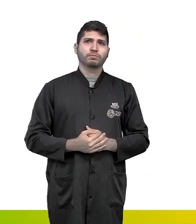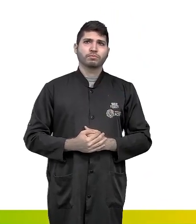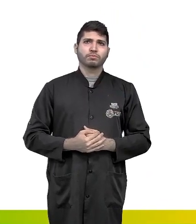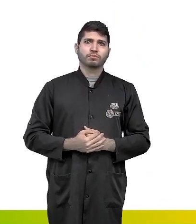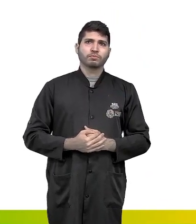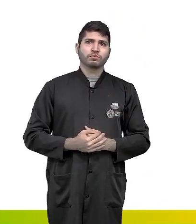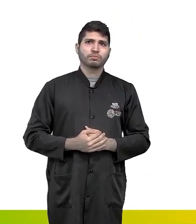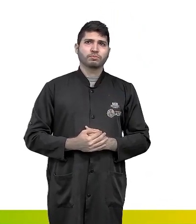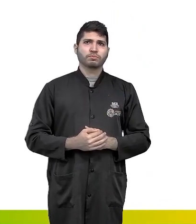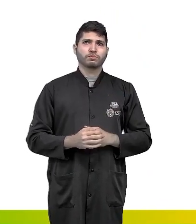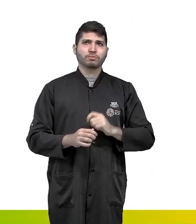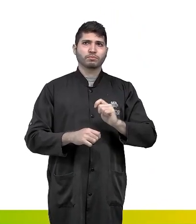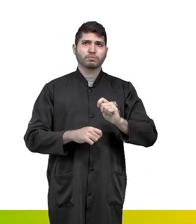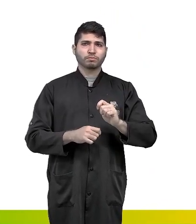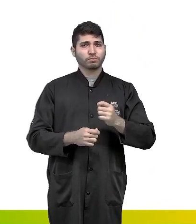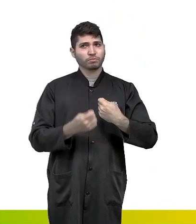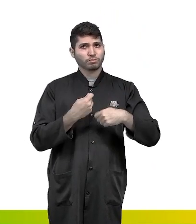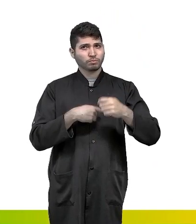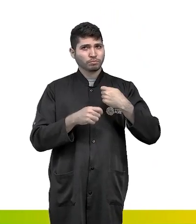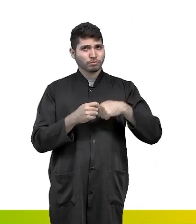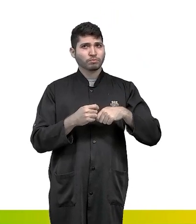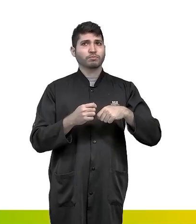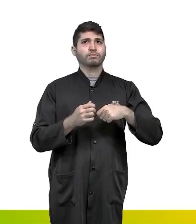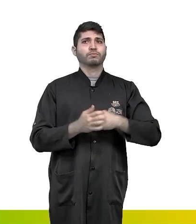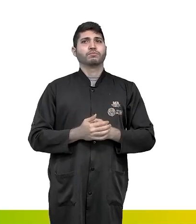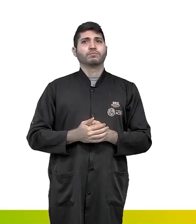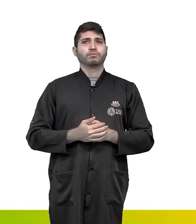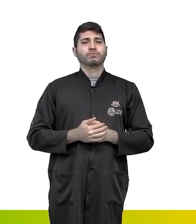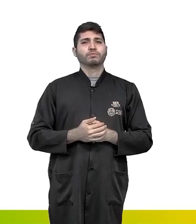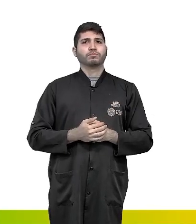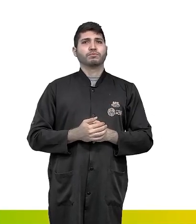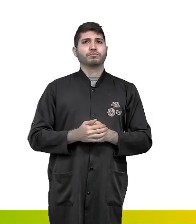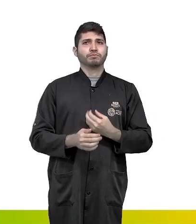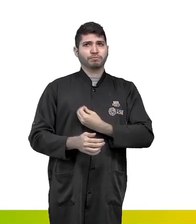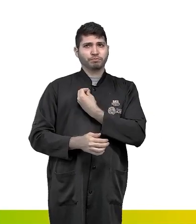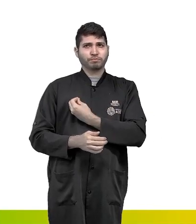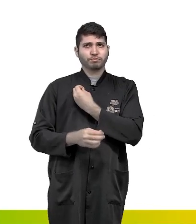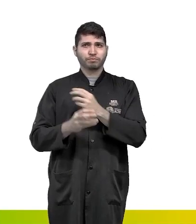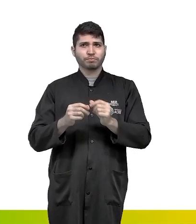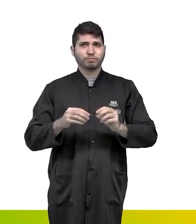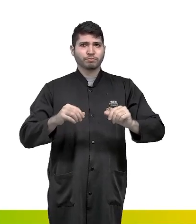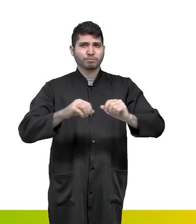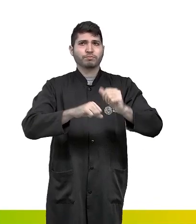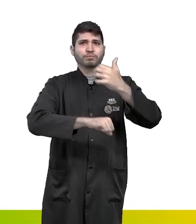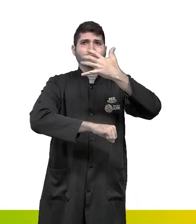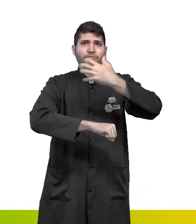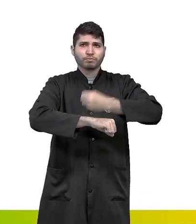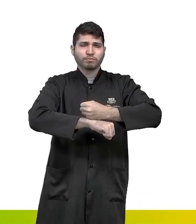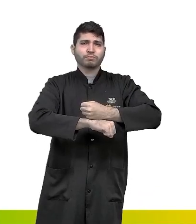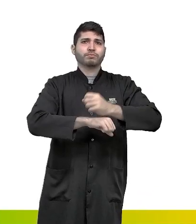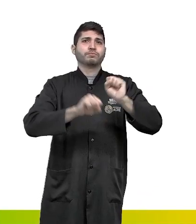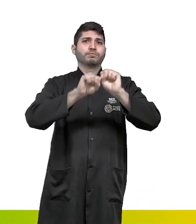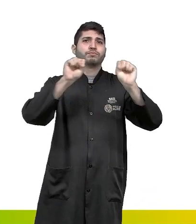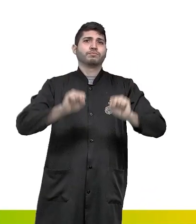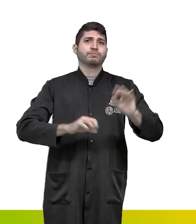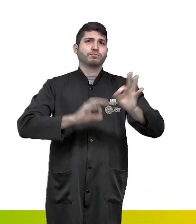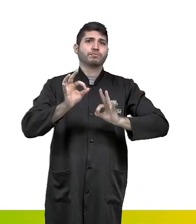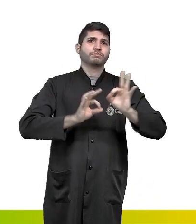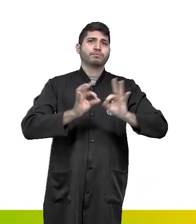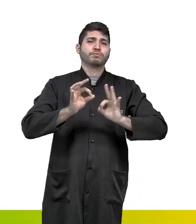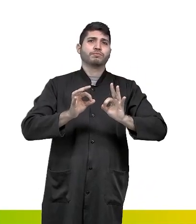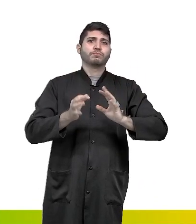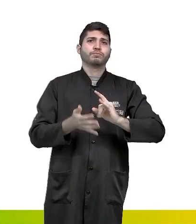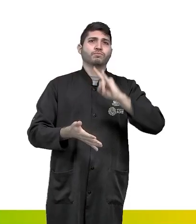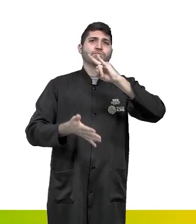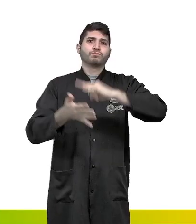portuguesa, para administrar e ocupar as terras colonizadas, especialmente no Brasil. O sistema foi estabelecido por meio de uma